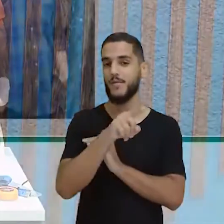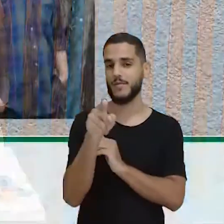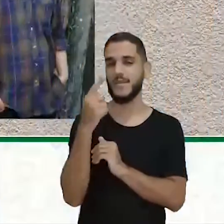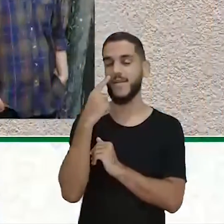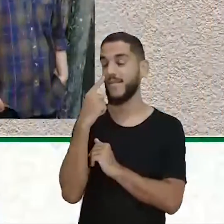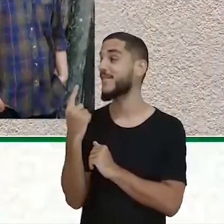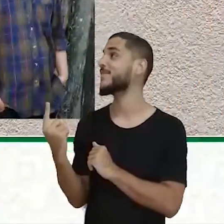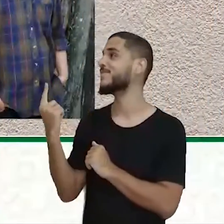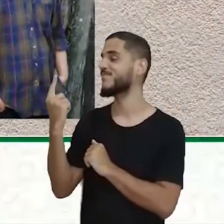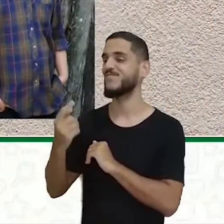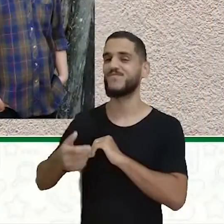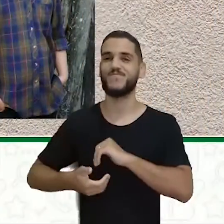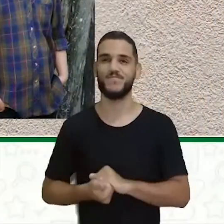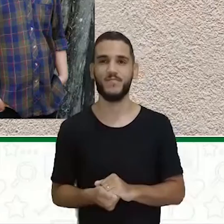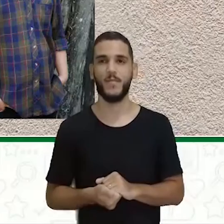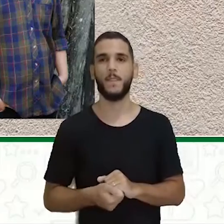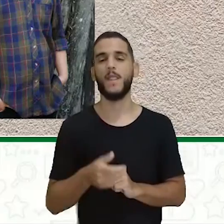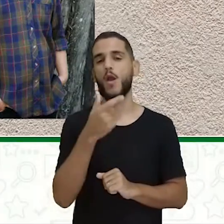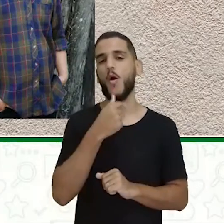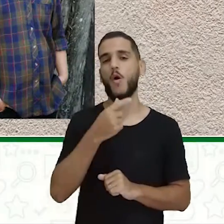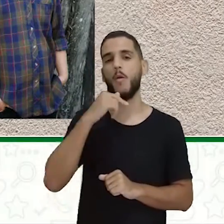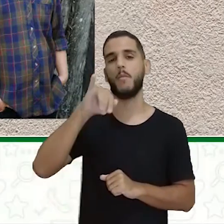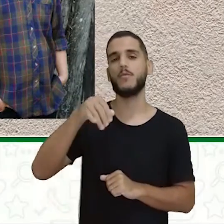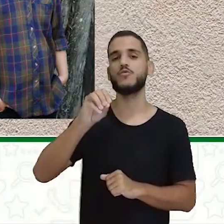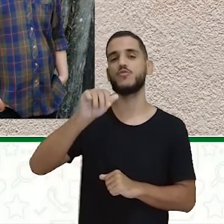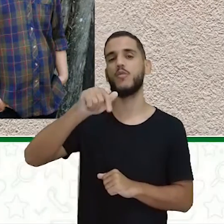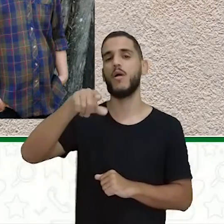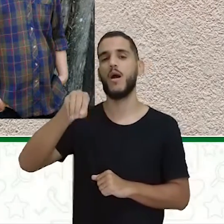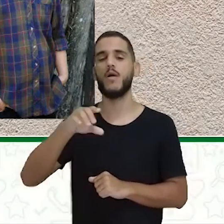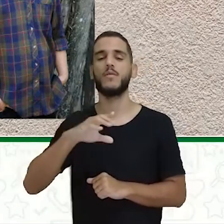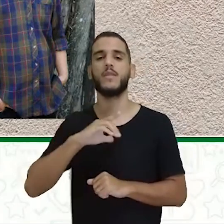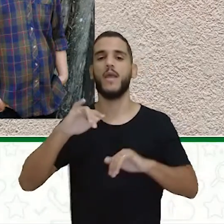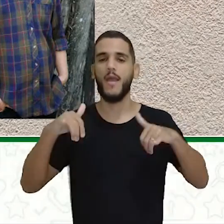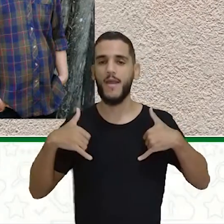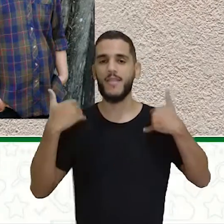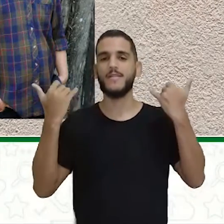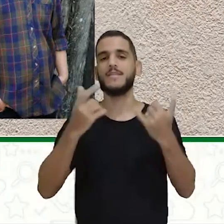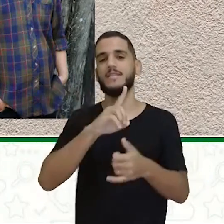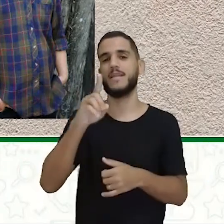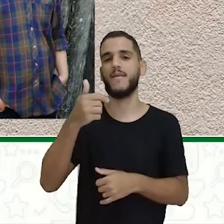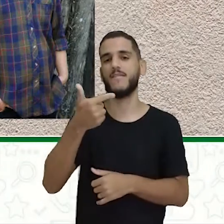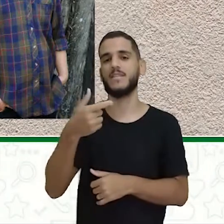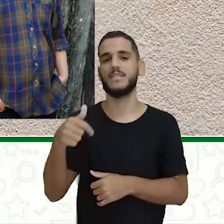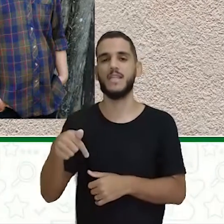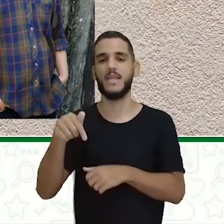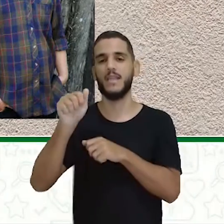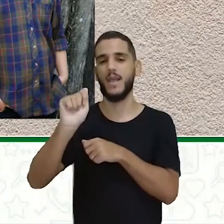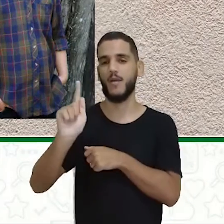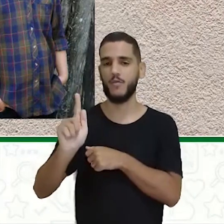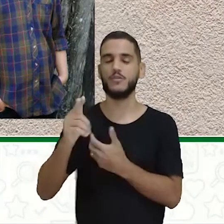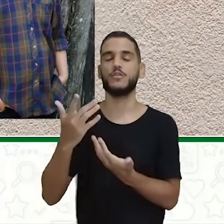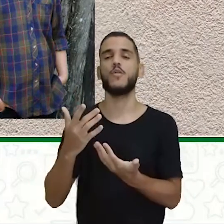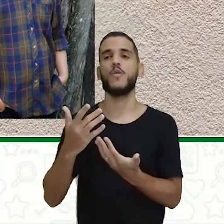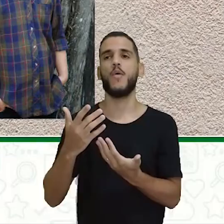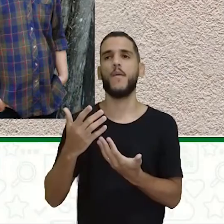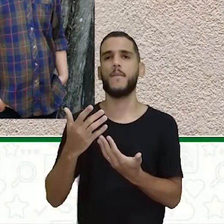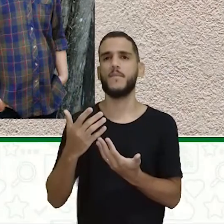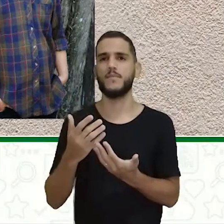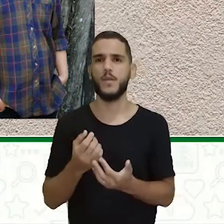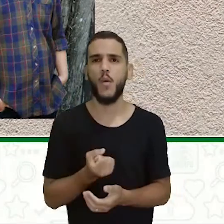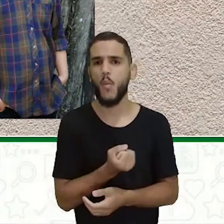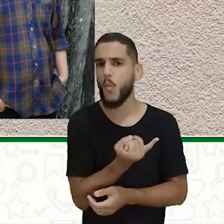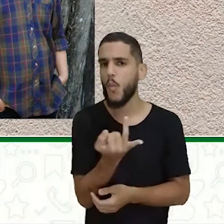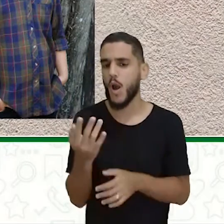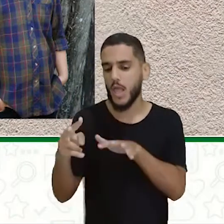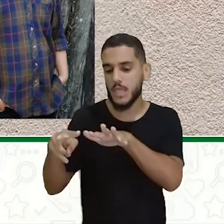dizendo o seguinte: João faz aniversário no dia 27 de agosto. Quantas semanas completas faltam para